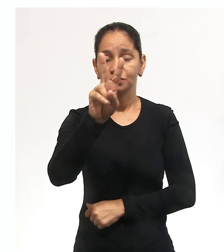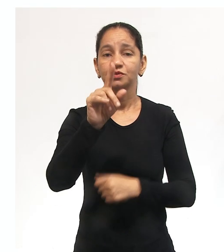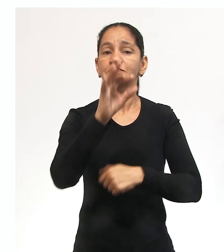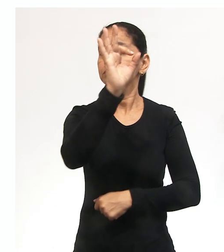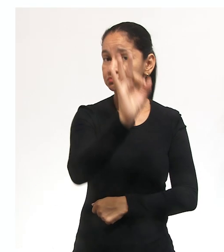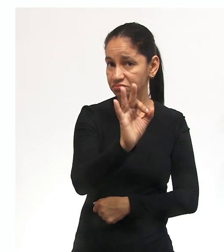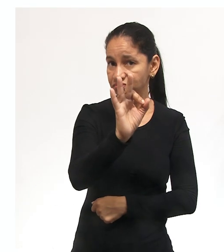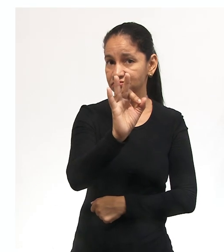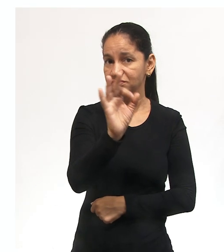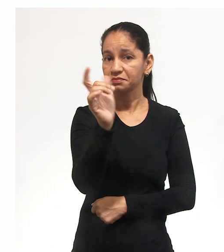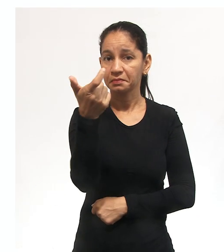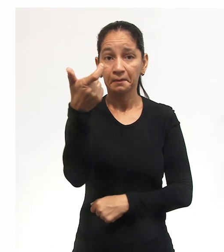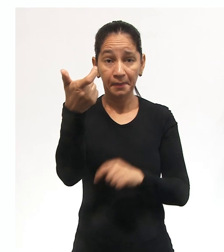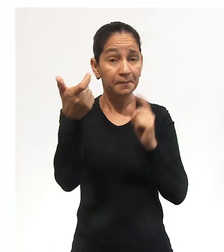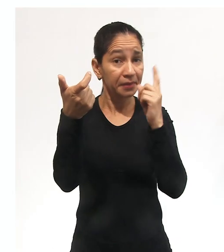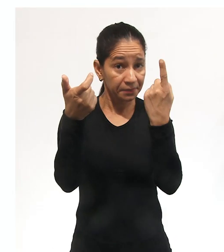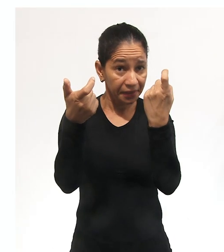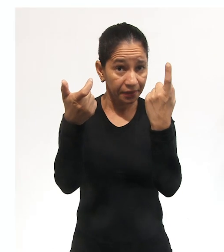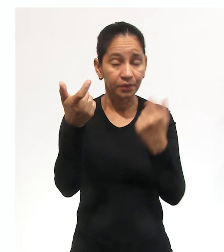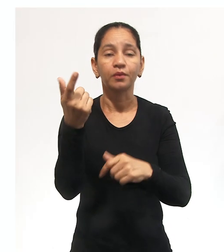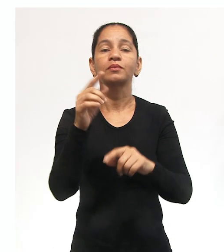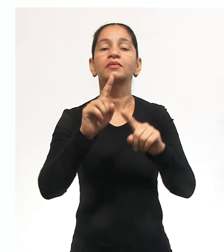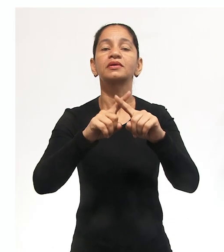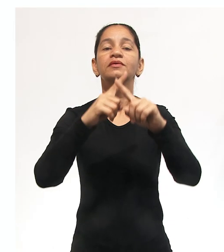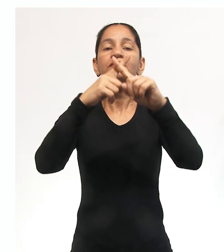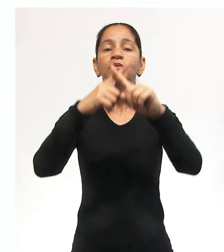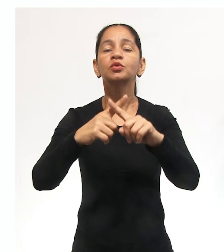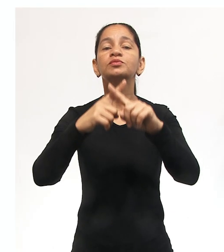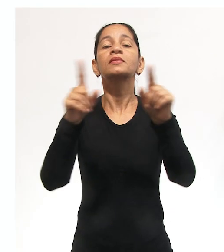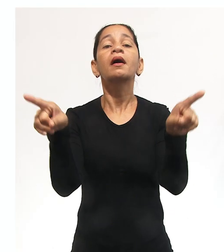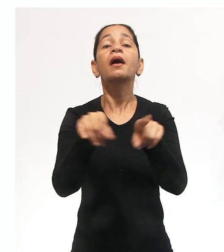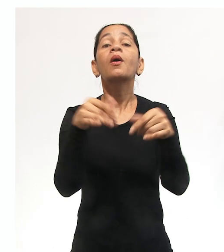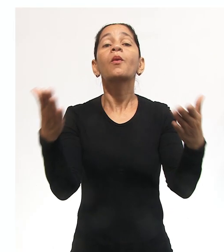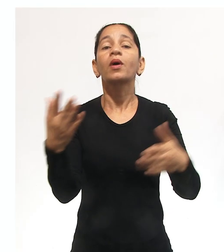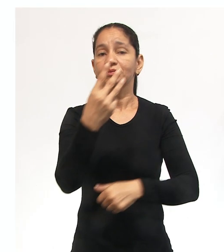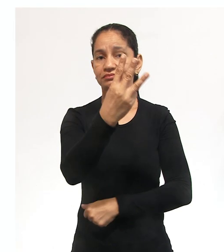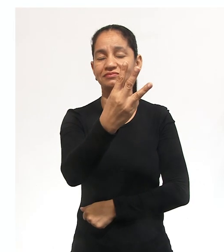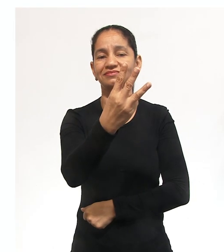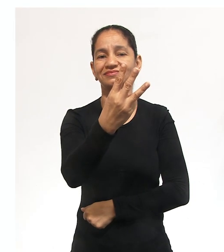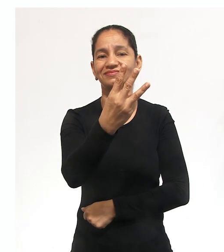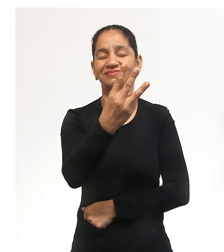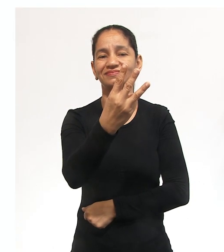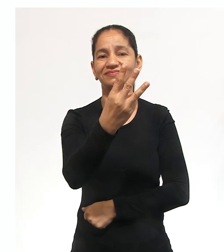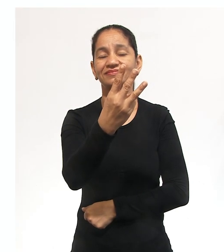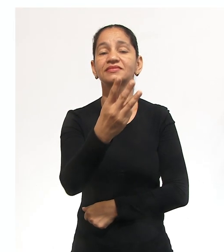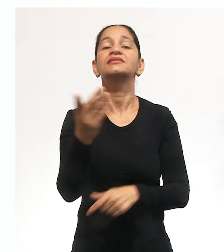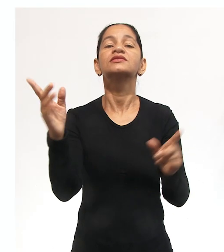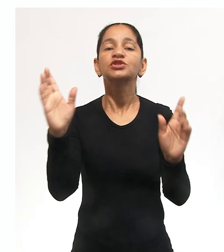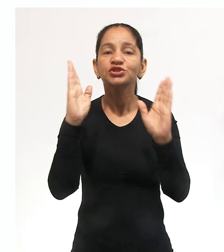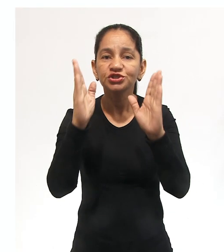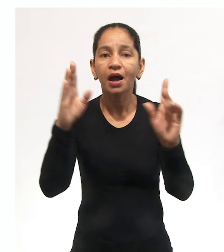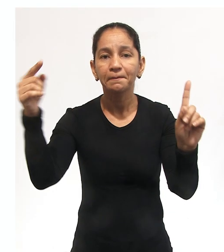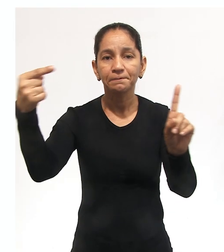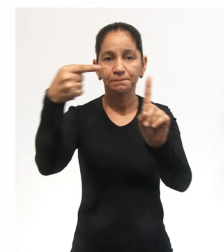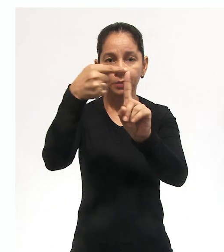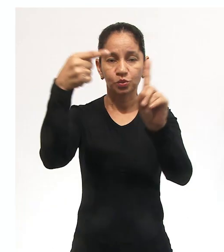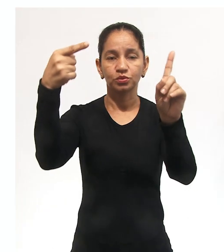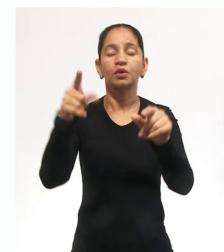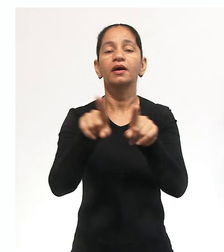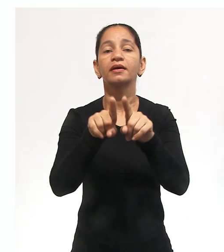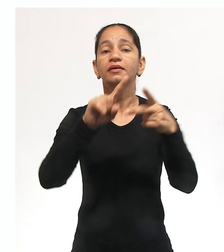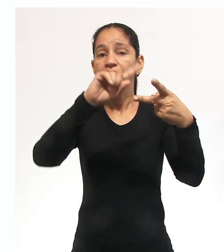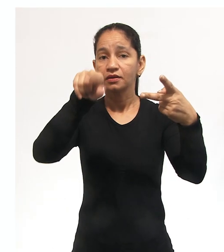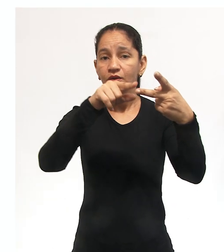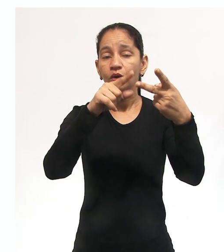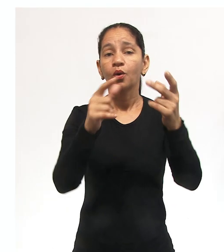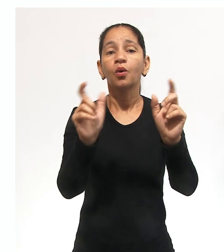4,2%, a taxa a gente vai multiplicar por 3, né? A gente tem aqui a taxa multiplicada por 3, e aí a gente